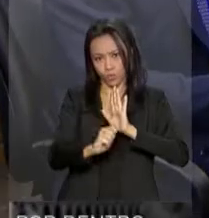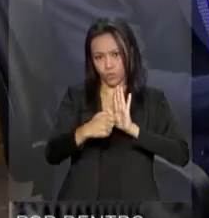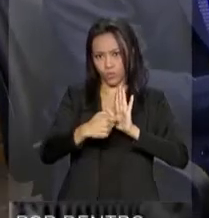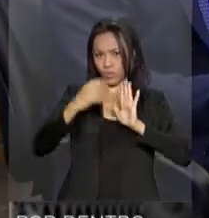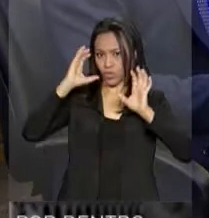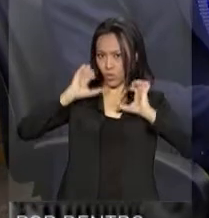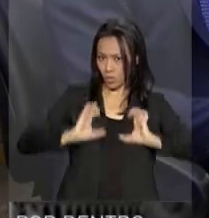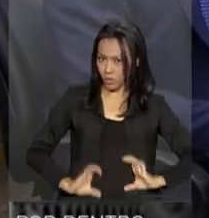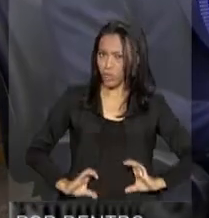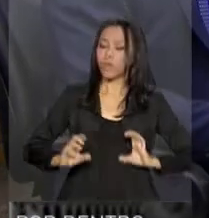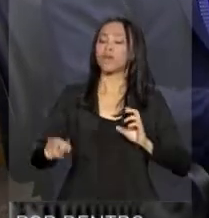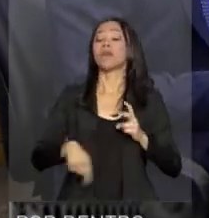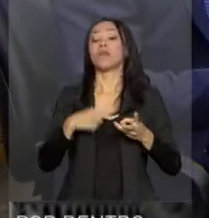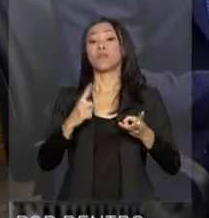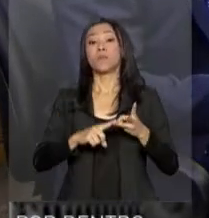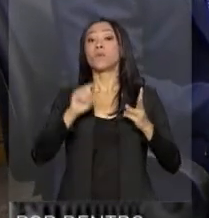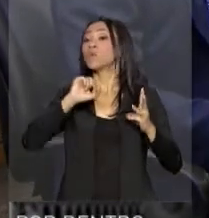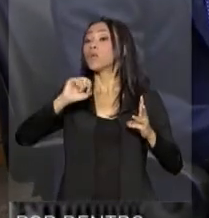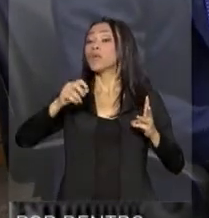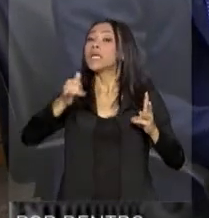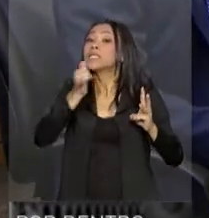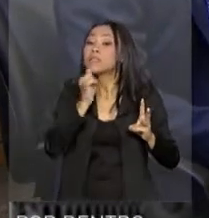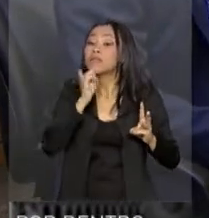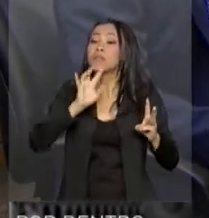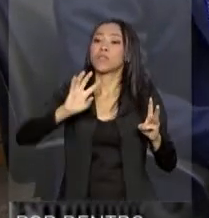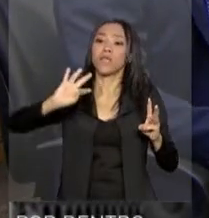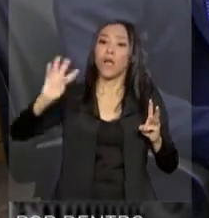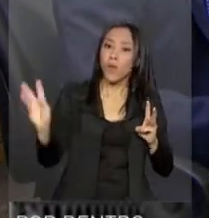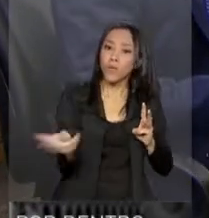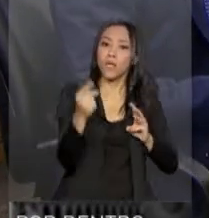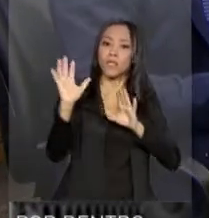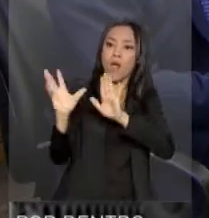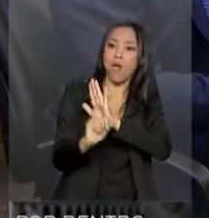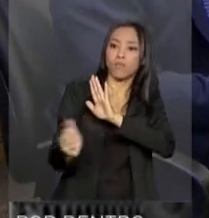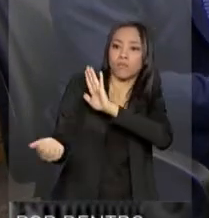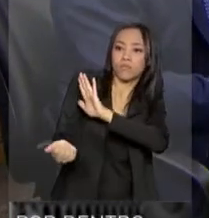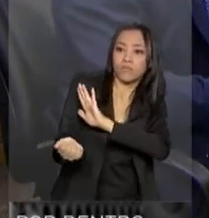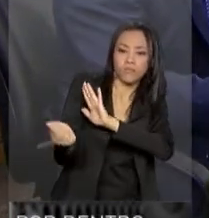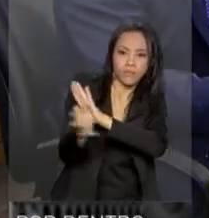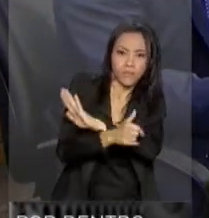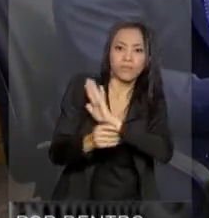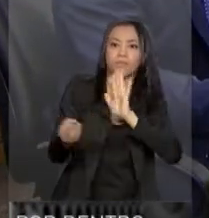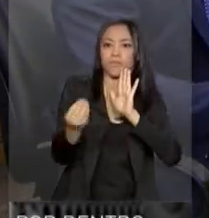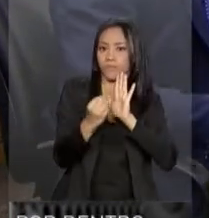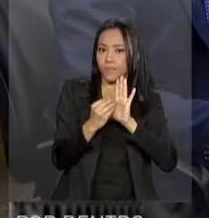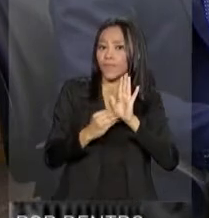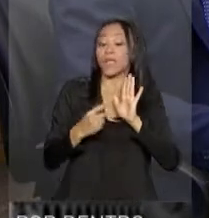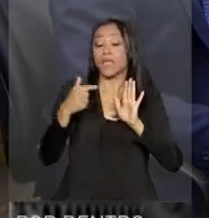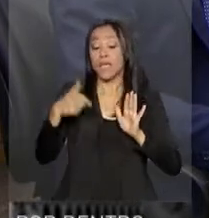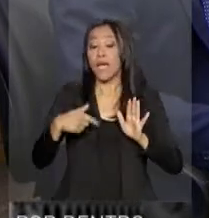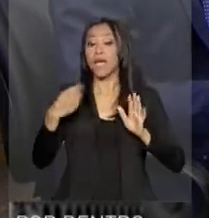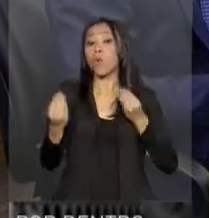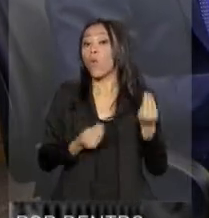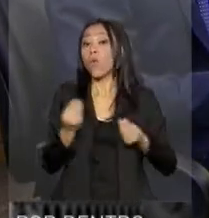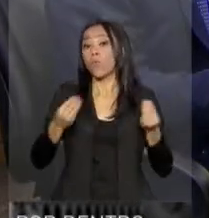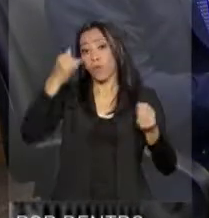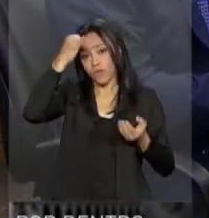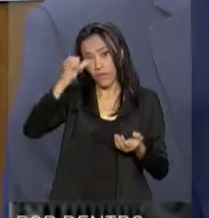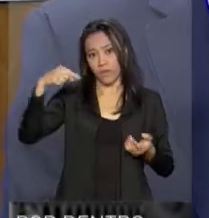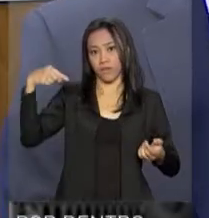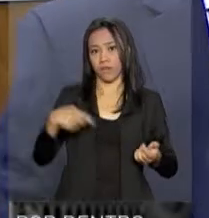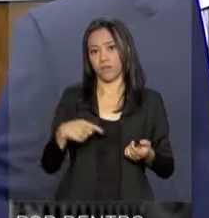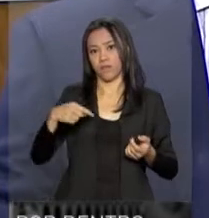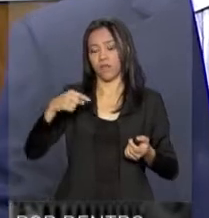envolvidos com corrupção em que o ministério é identifique e a partir daí ele tome dia para evitar que essa corrupção ou que